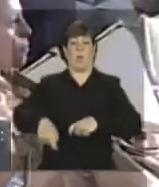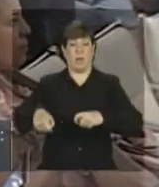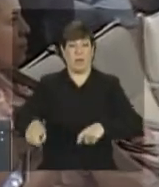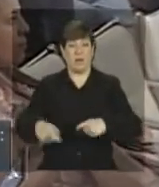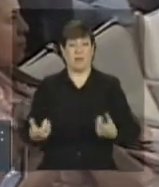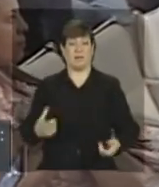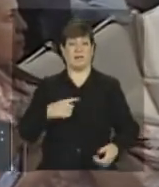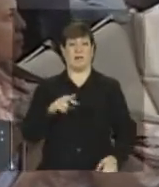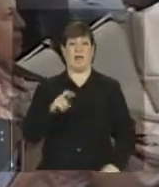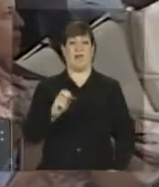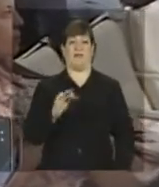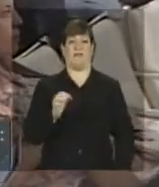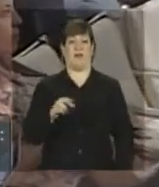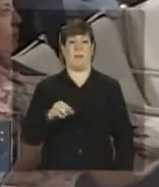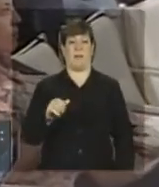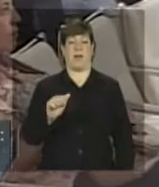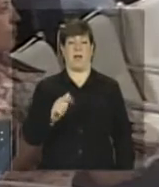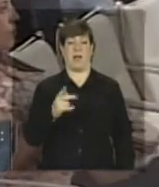assentadas em reforma agrária,